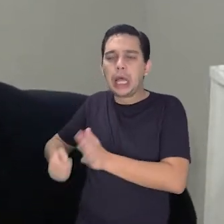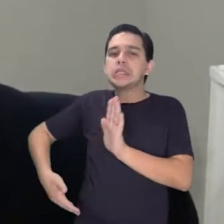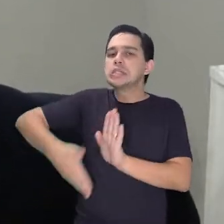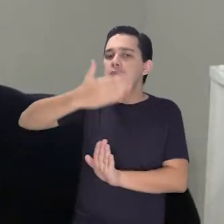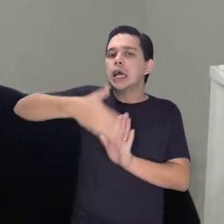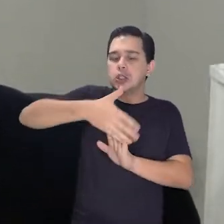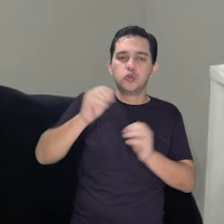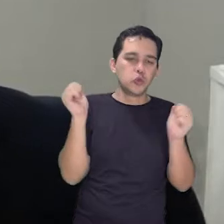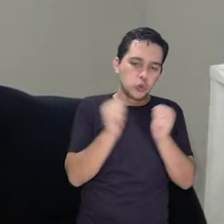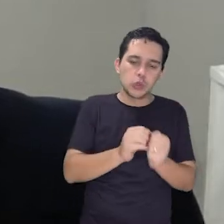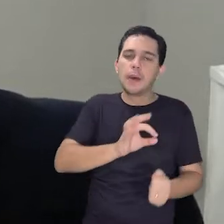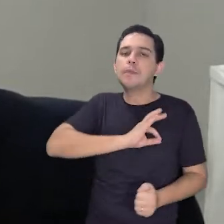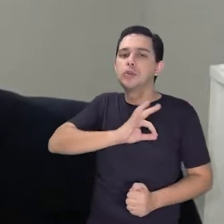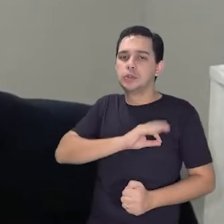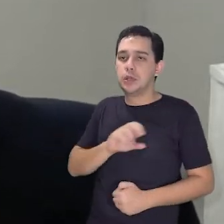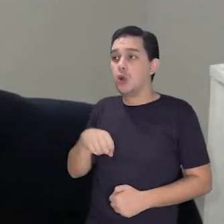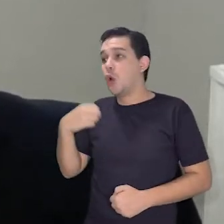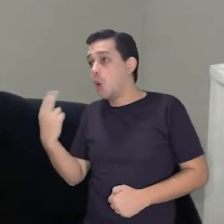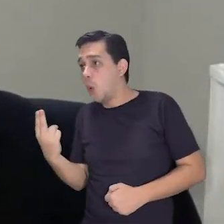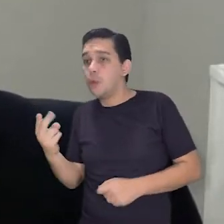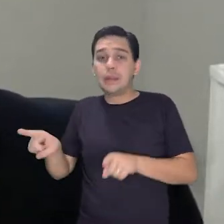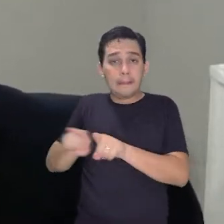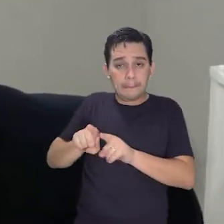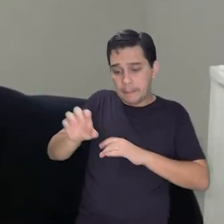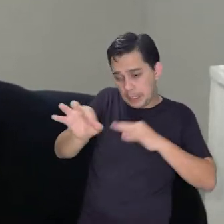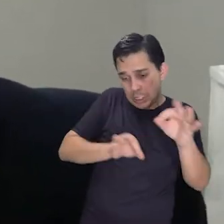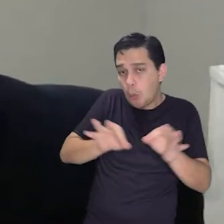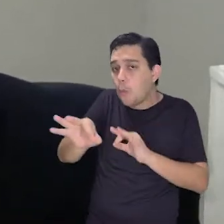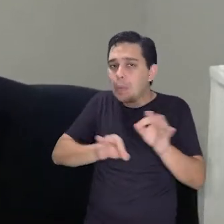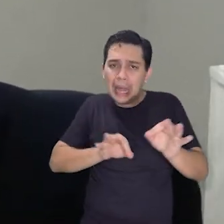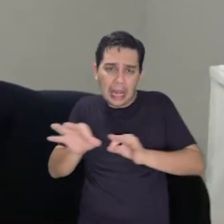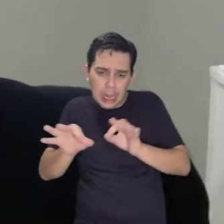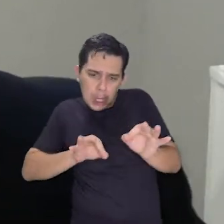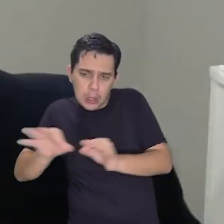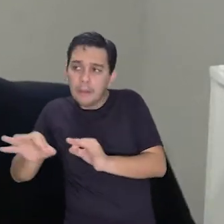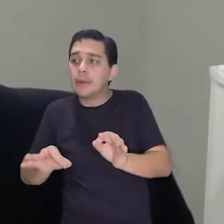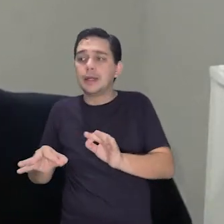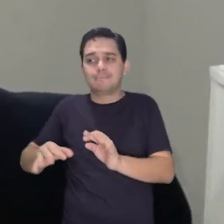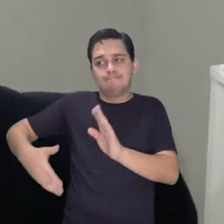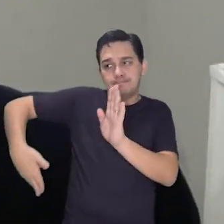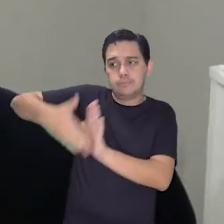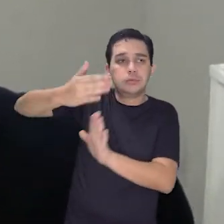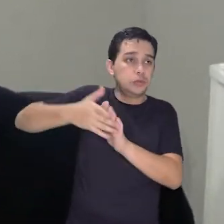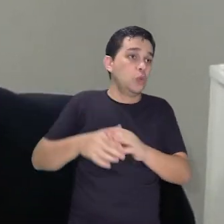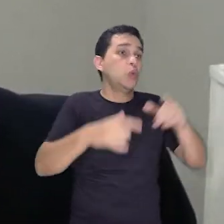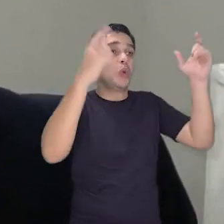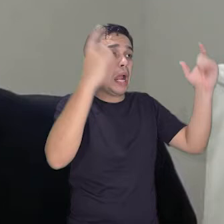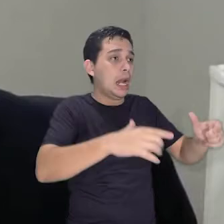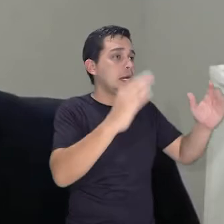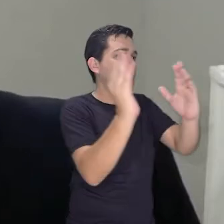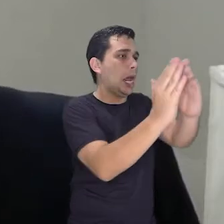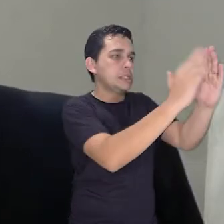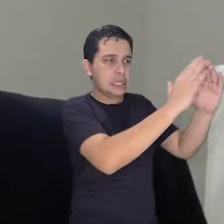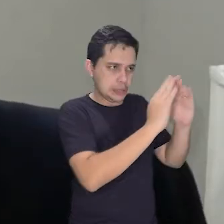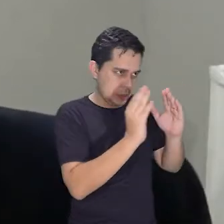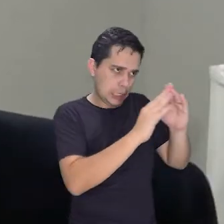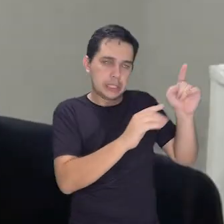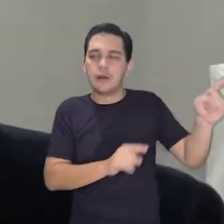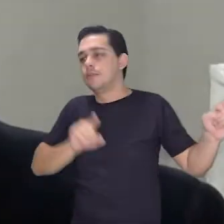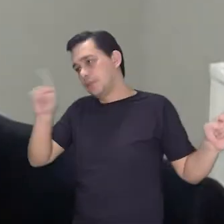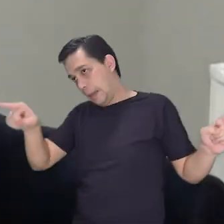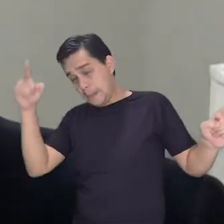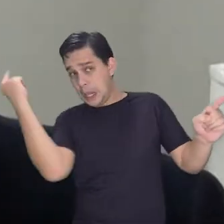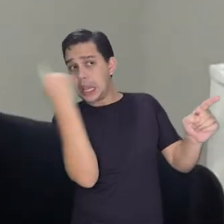com a necessidade de elaborar um plano de desocupação. E aí, esse plano de desocupação tem que abordar uma série